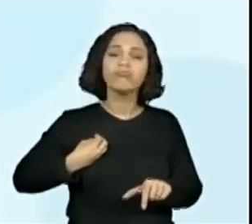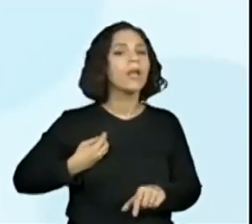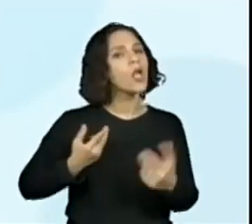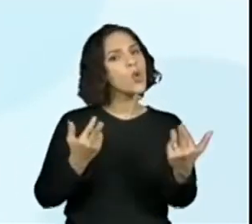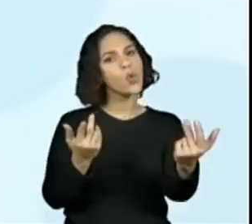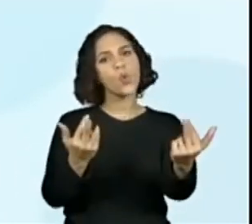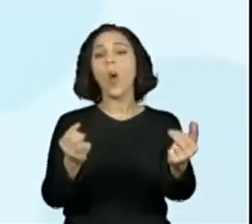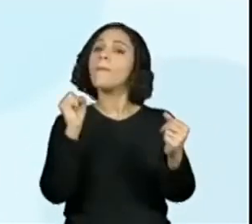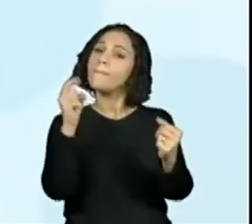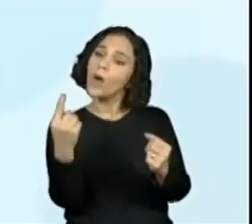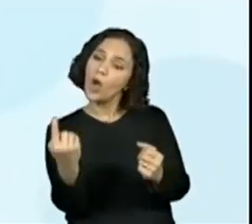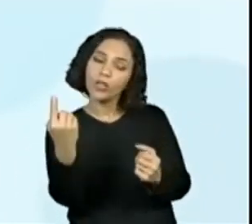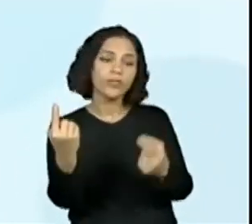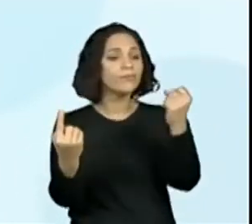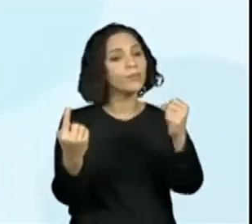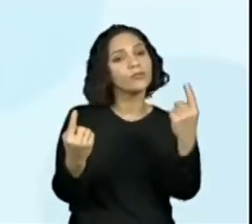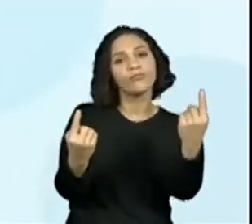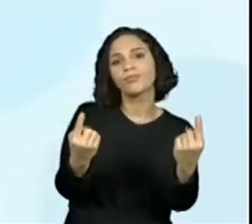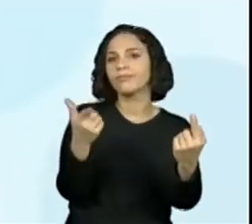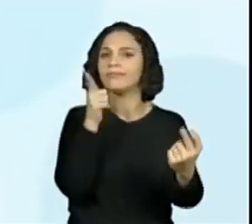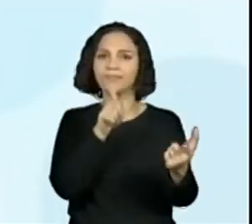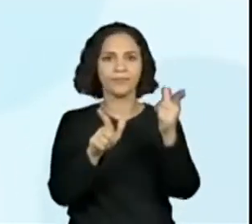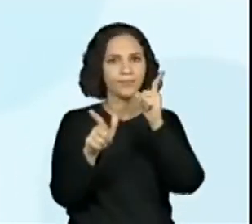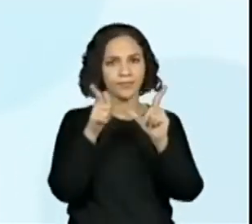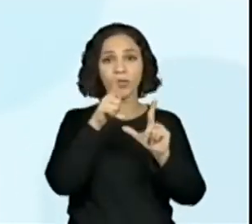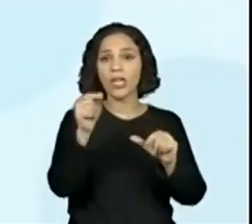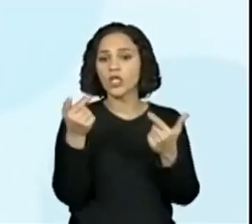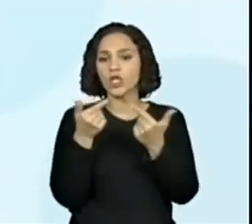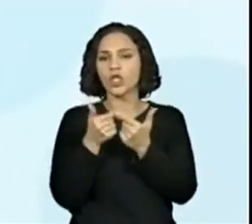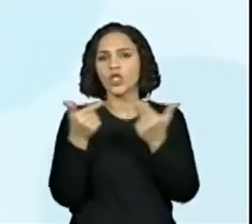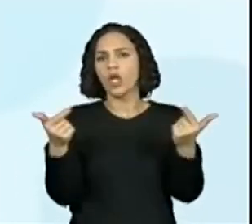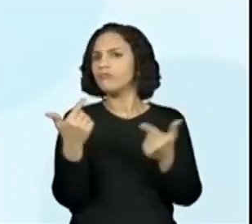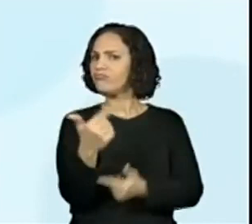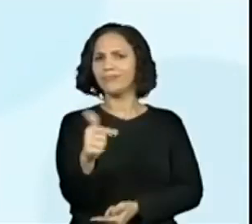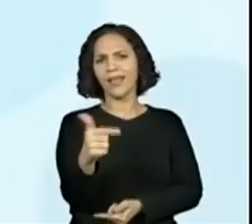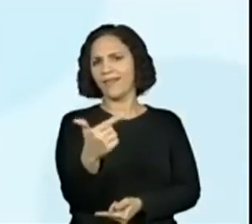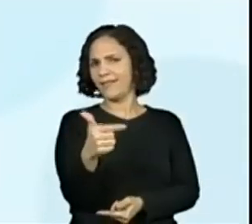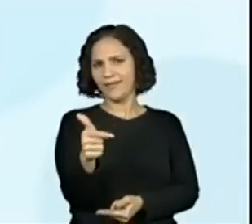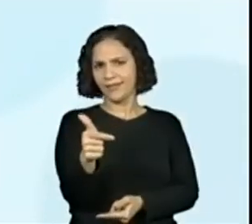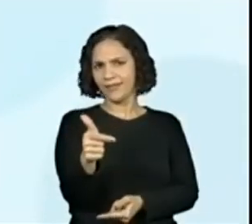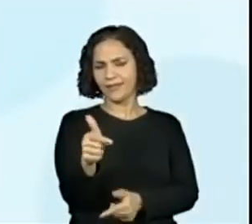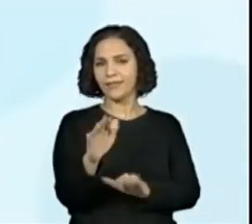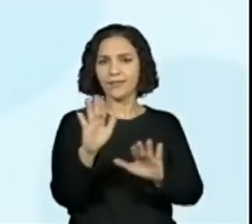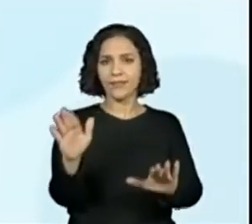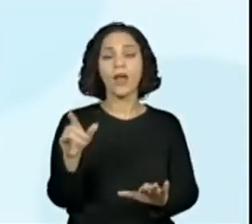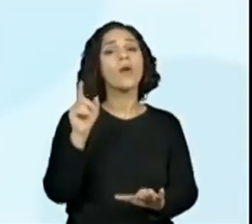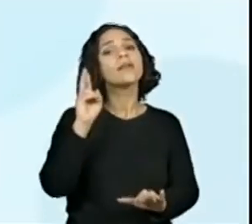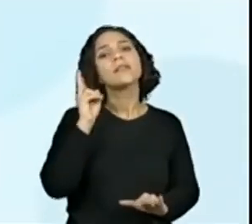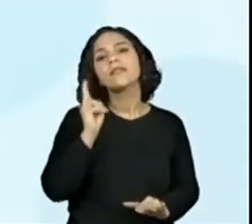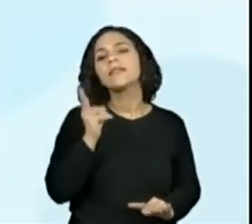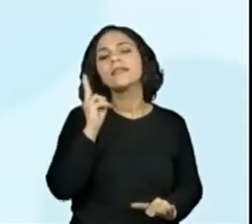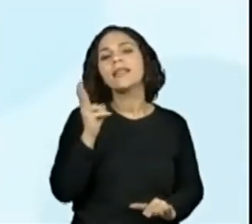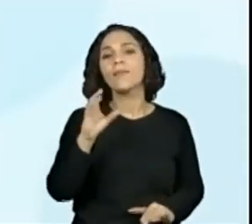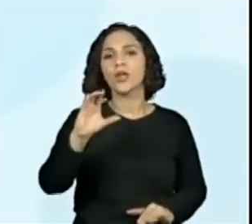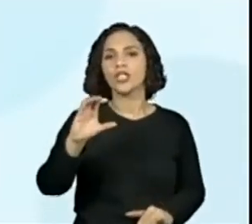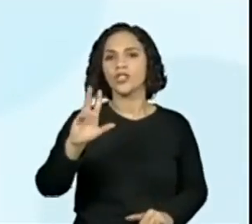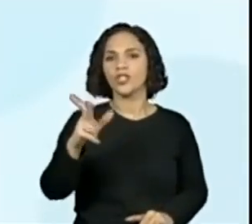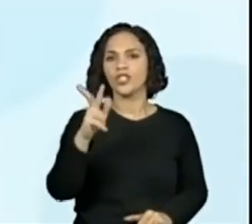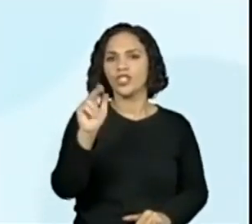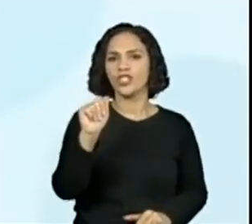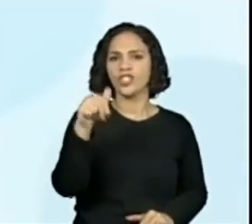desses métodos não a ligação nenhuma com a sorte as chances serão sempre